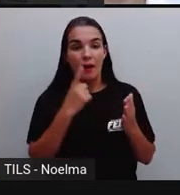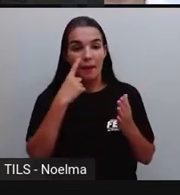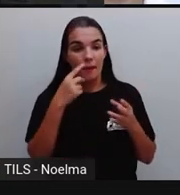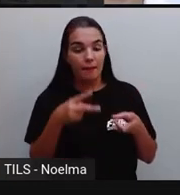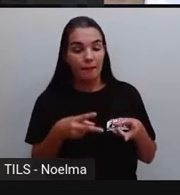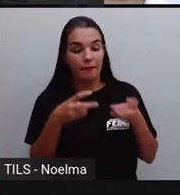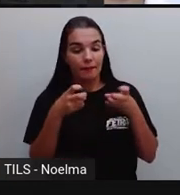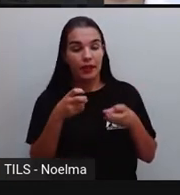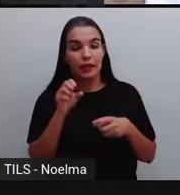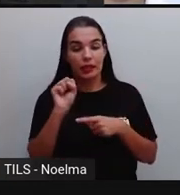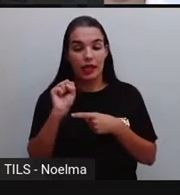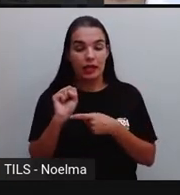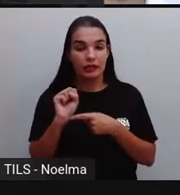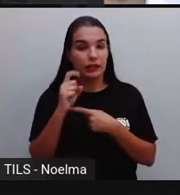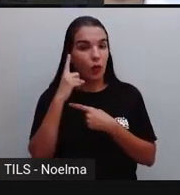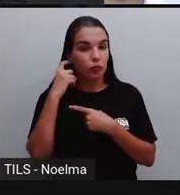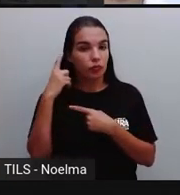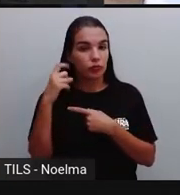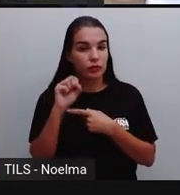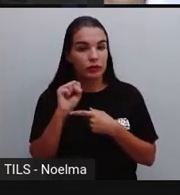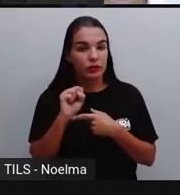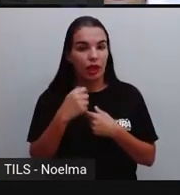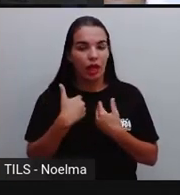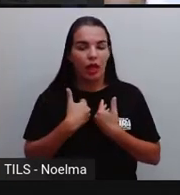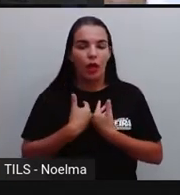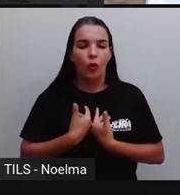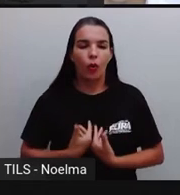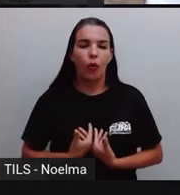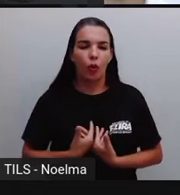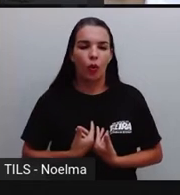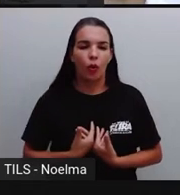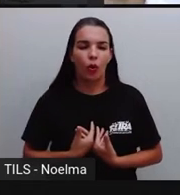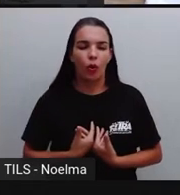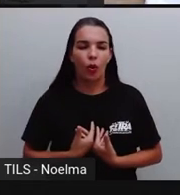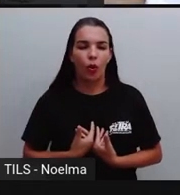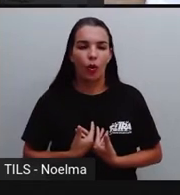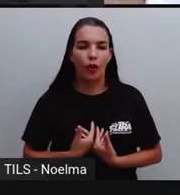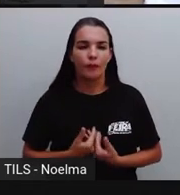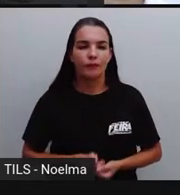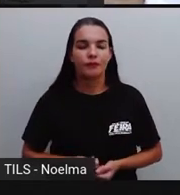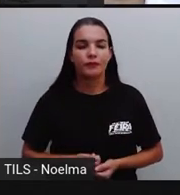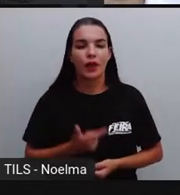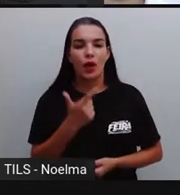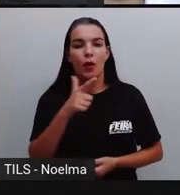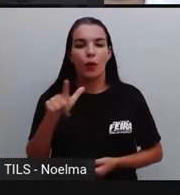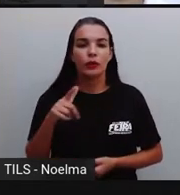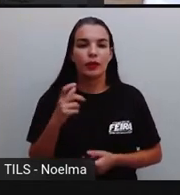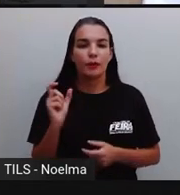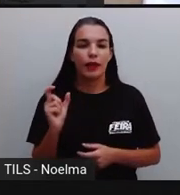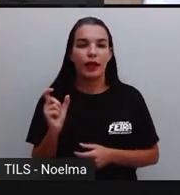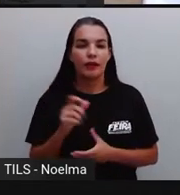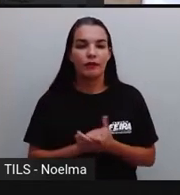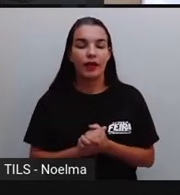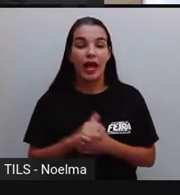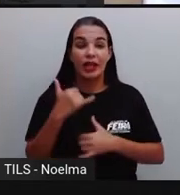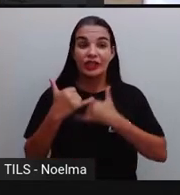Observem o som do si, tá bom? Cansado. Olha lá, outra palavra, ó.